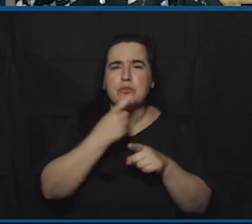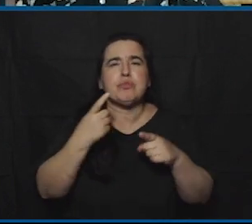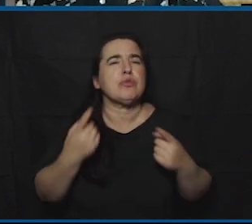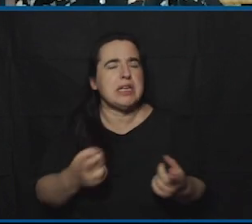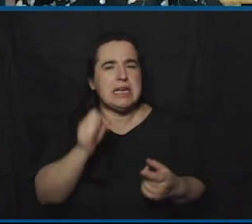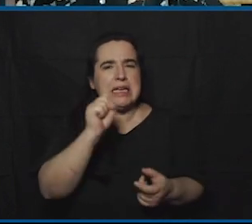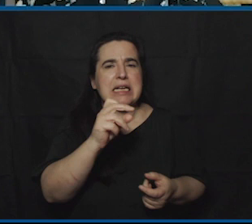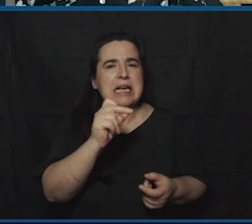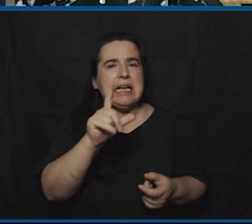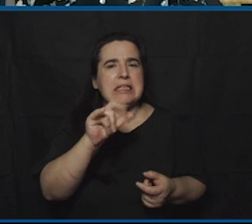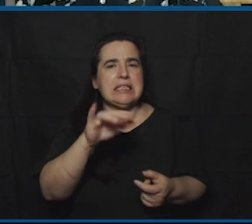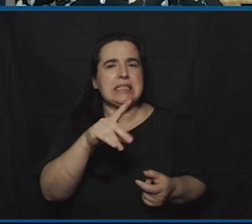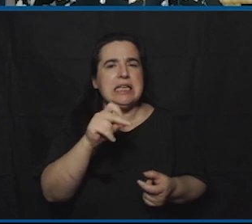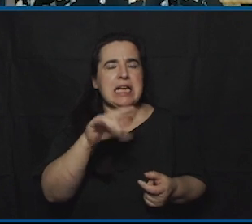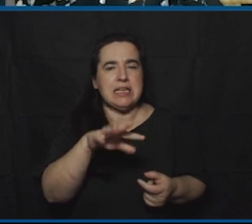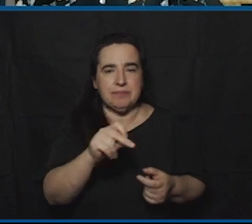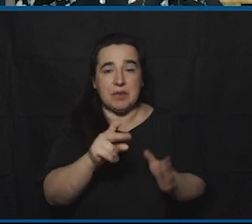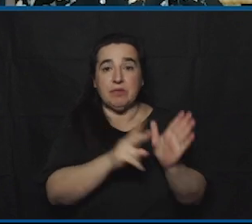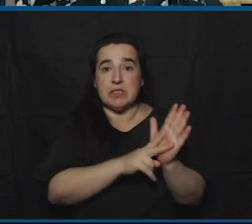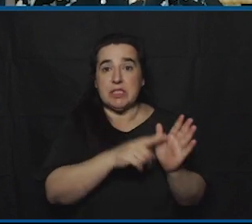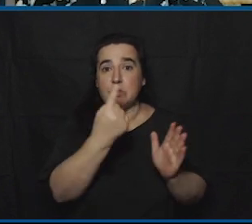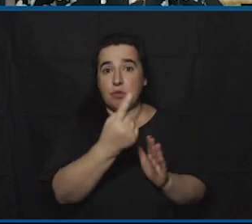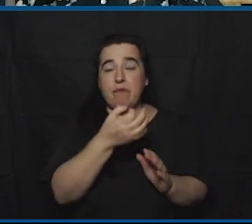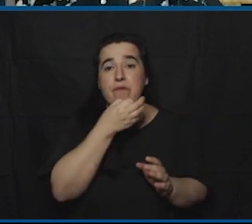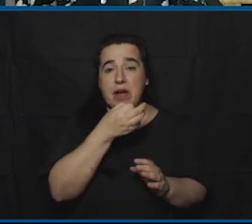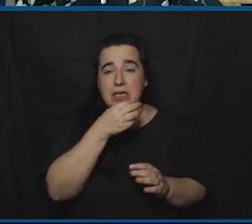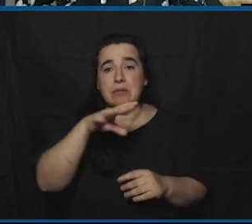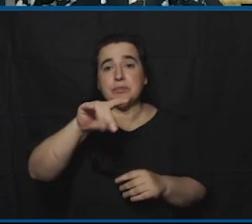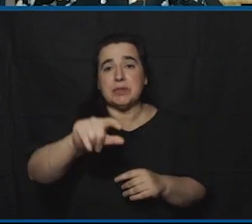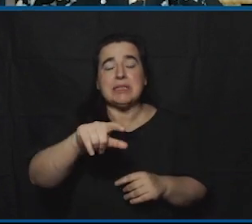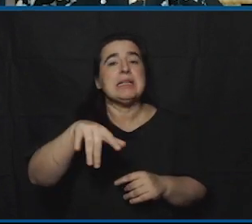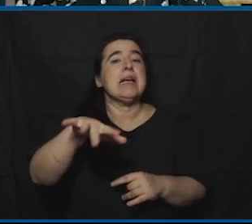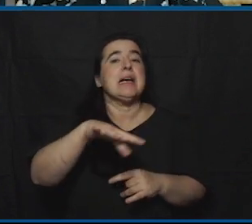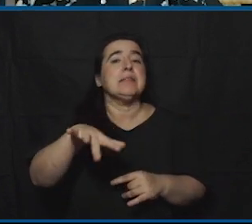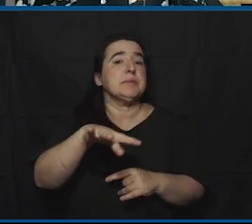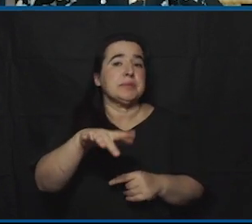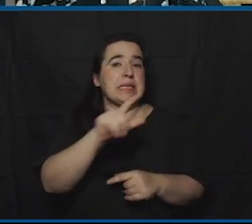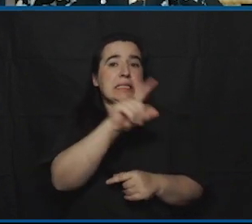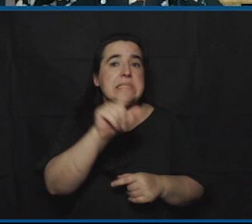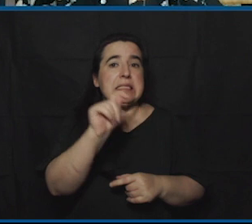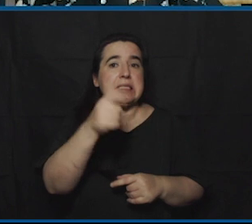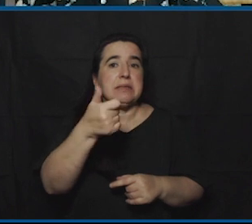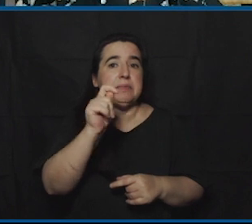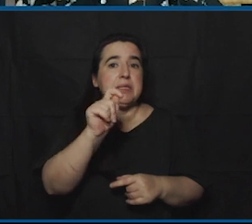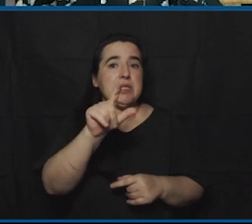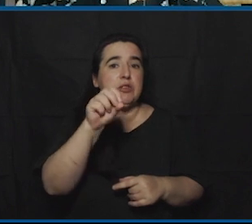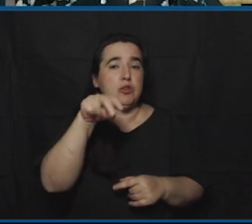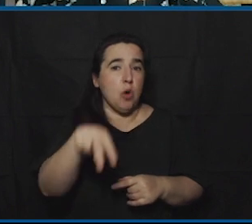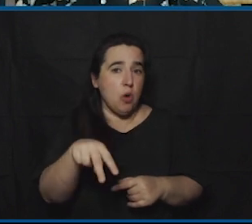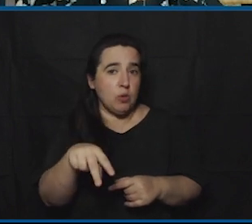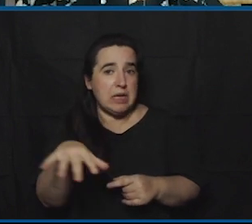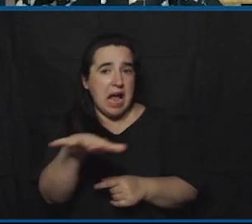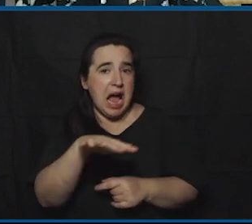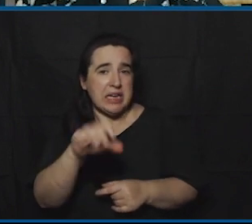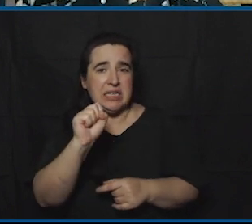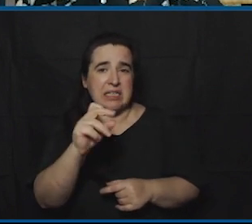né? O versículo 1 fala da Galileia, fala nas terras de Zebulon, nas terras de. Portanto, das terras que ficavam ali naquela zona